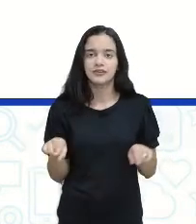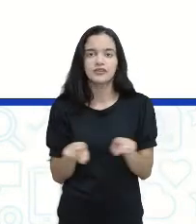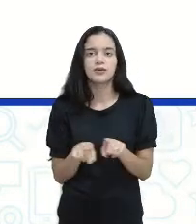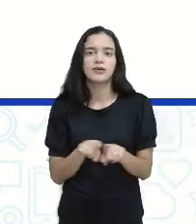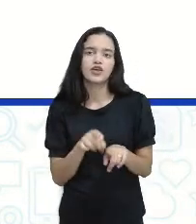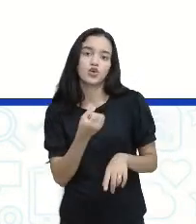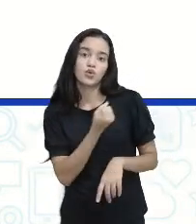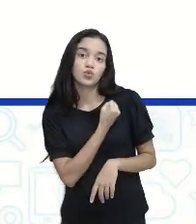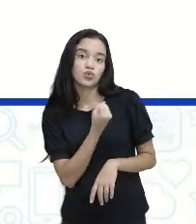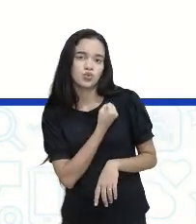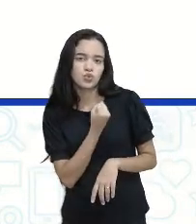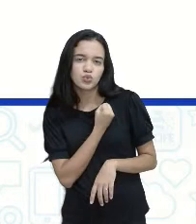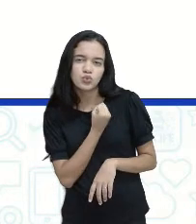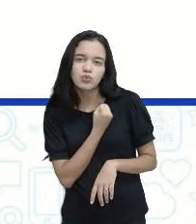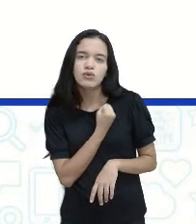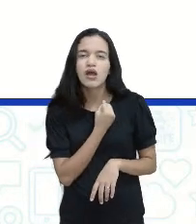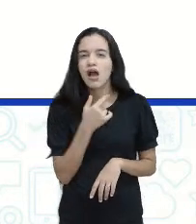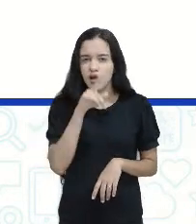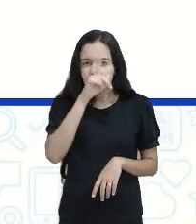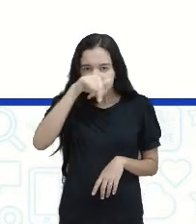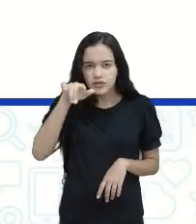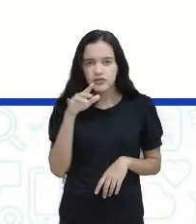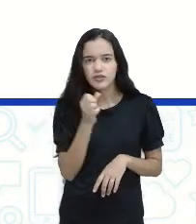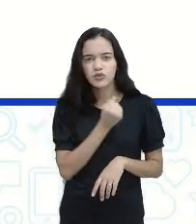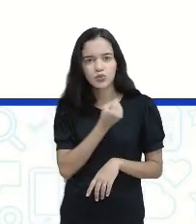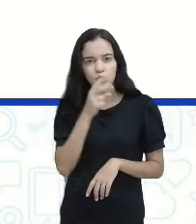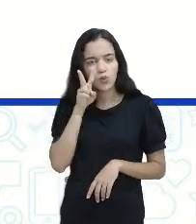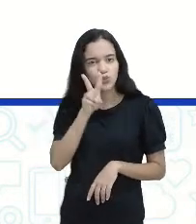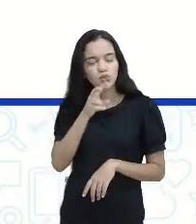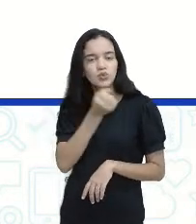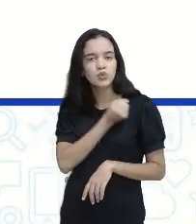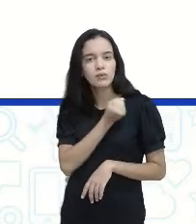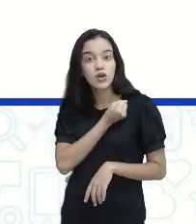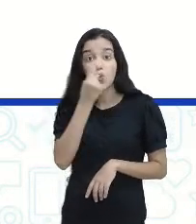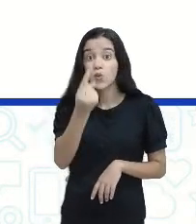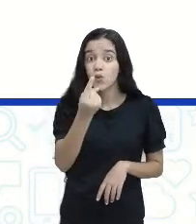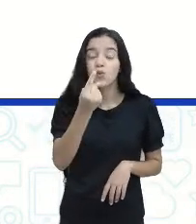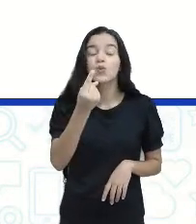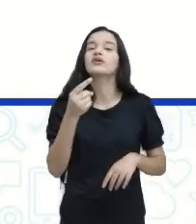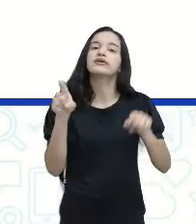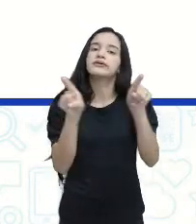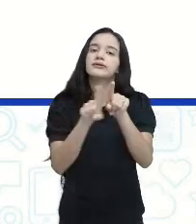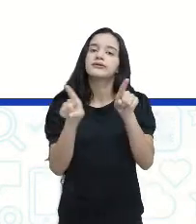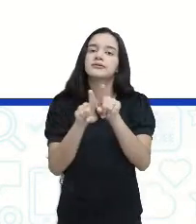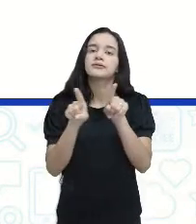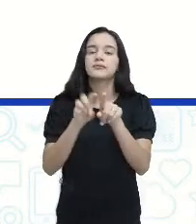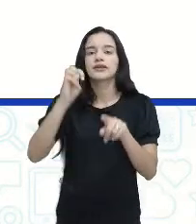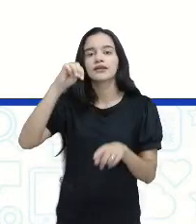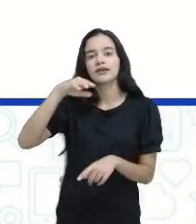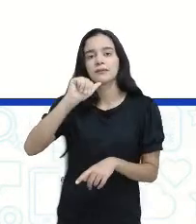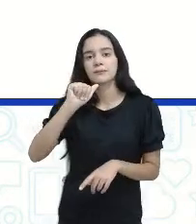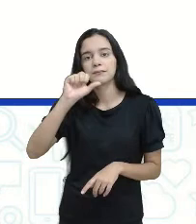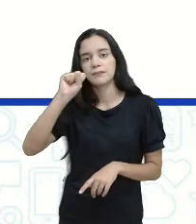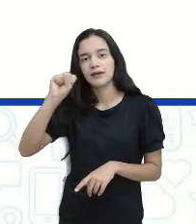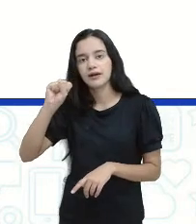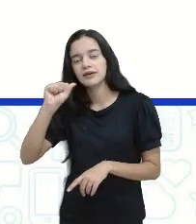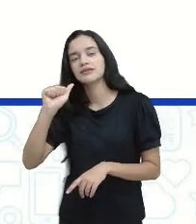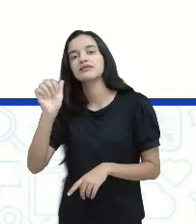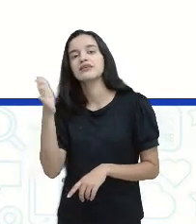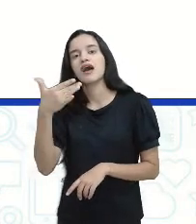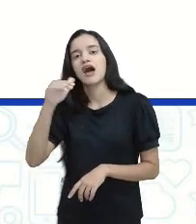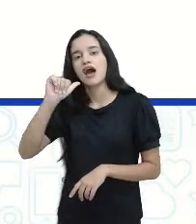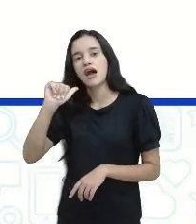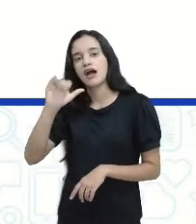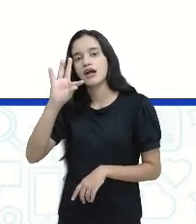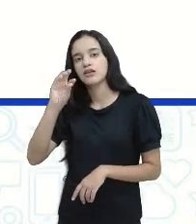número atômico, né? Tá vendo o número 1 ali em cima? Pronto, o número atômico. Temos a massa atômica acima aí do H.